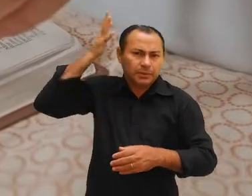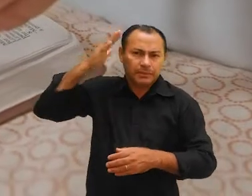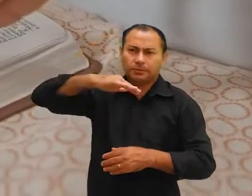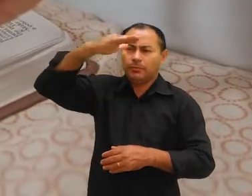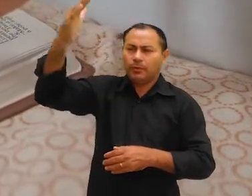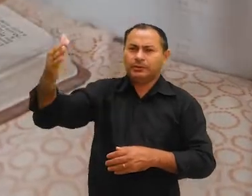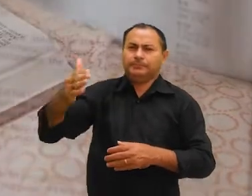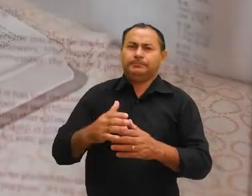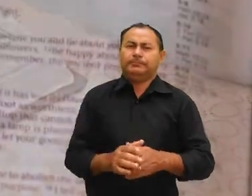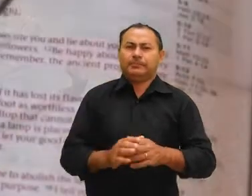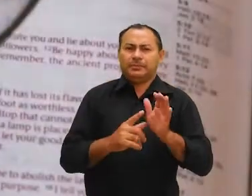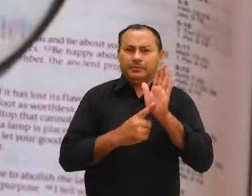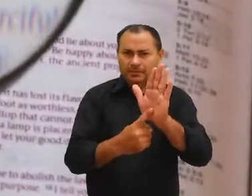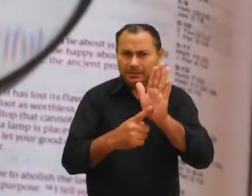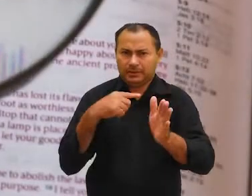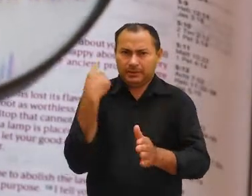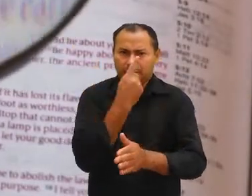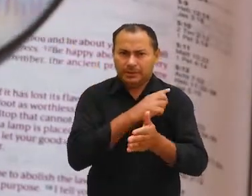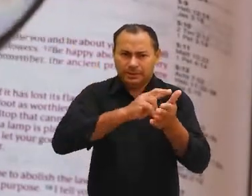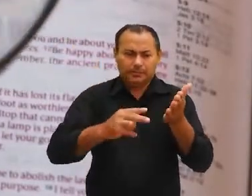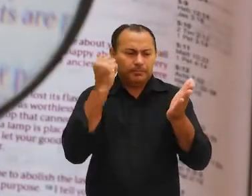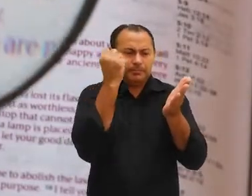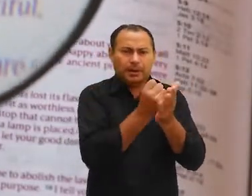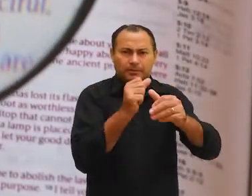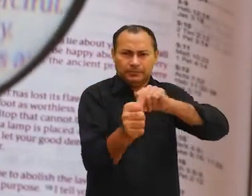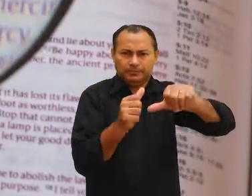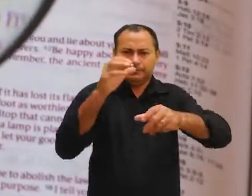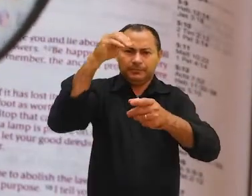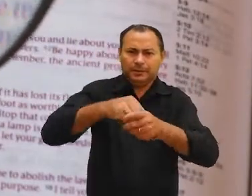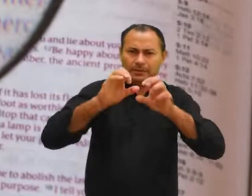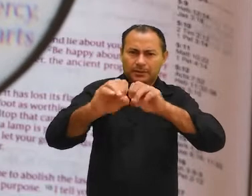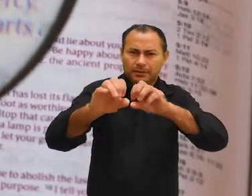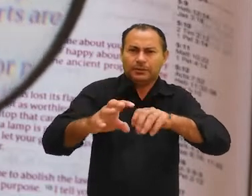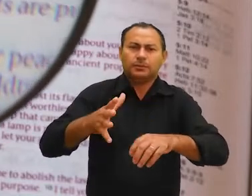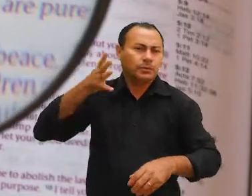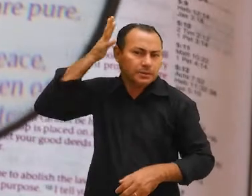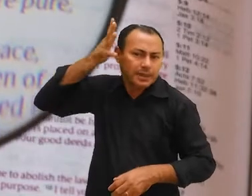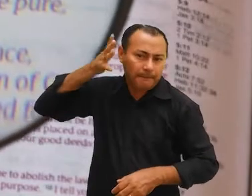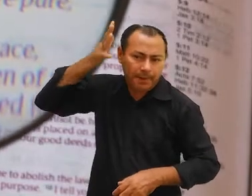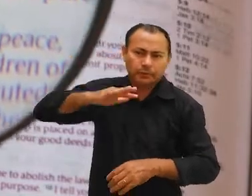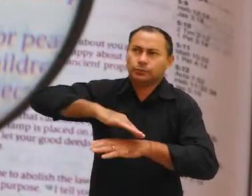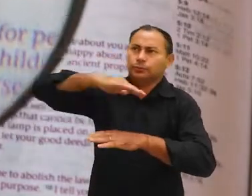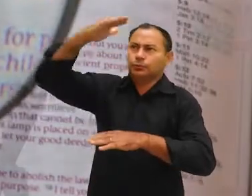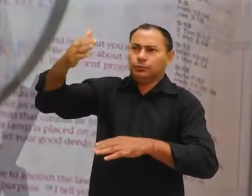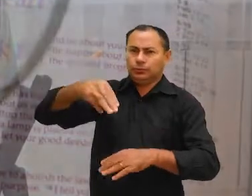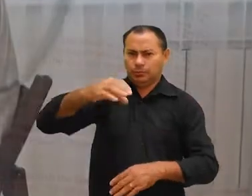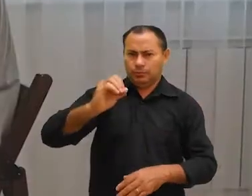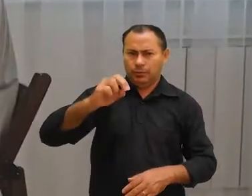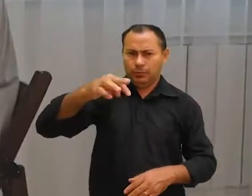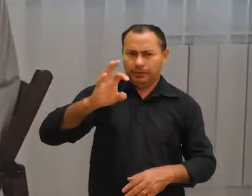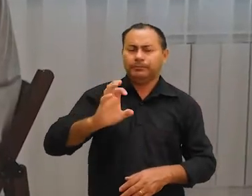versículo por Versículo essa passagem que acabamos de ler o Marca uma mudança dentro do ensino do sermão do monte